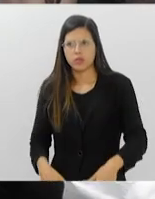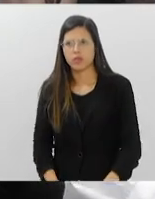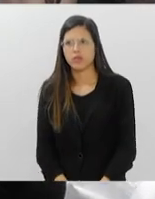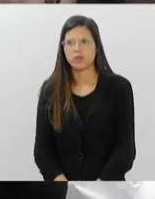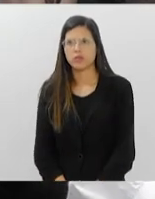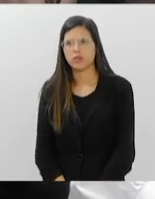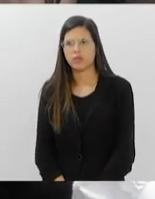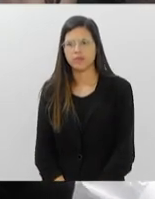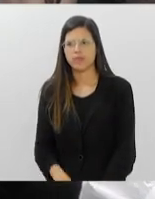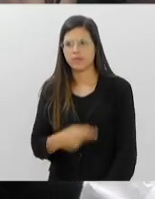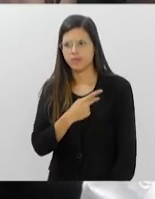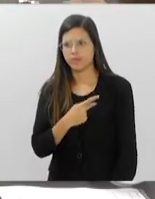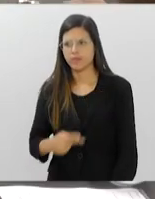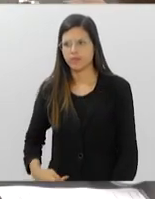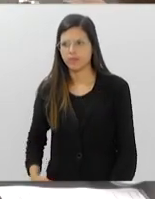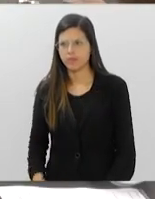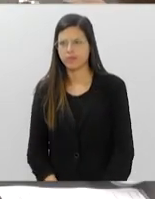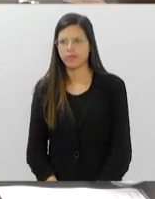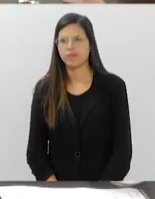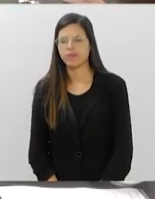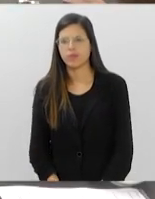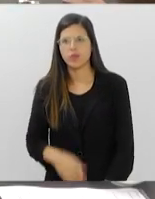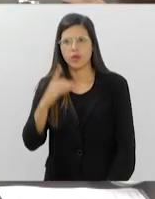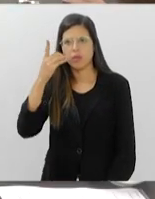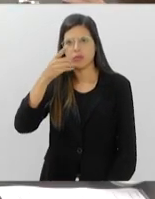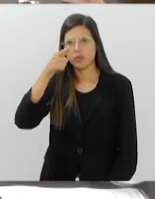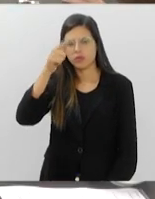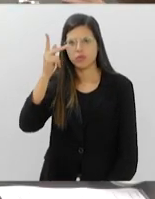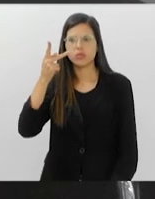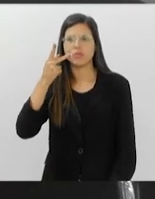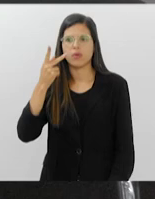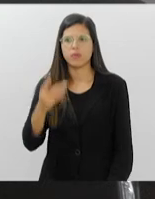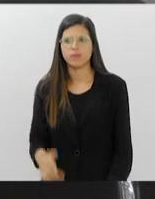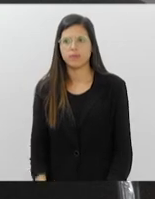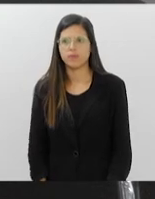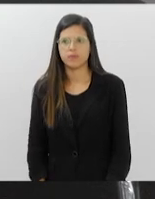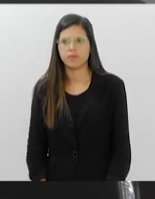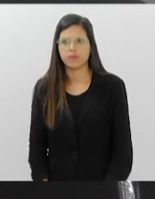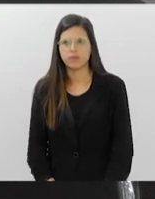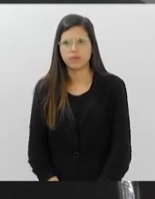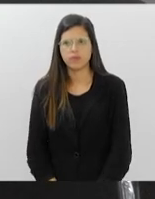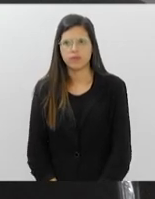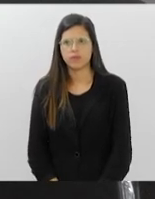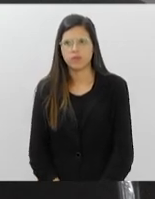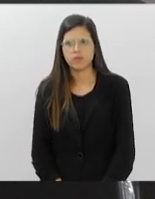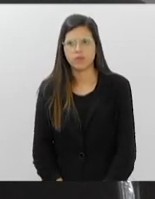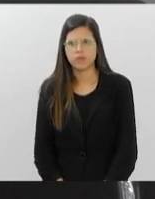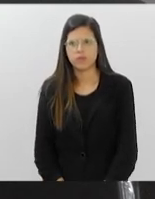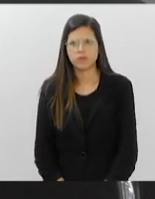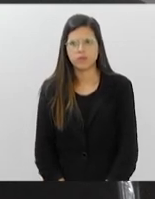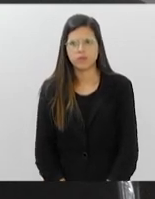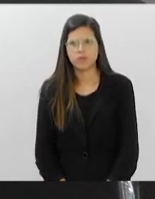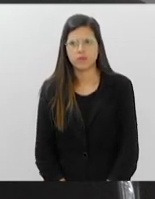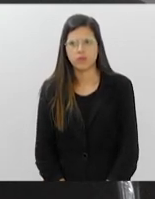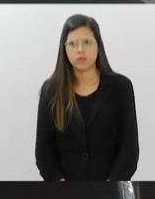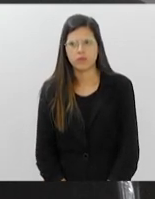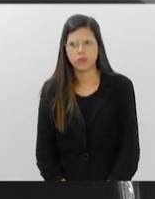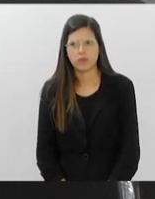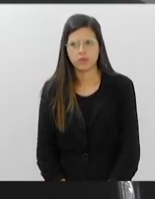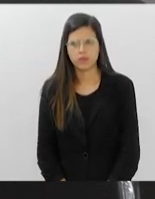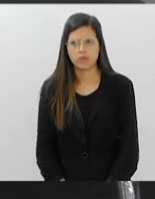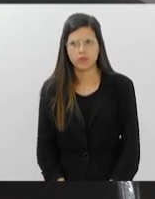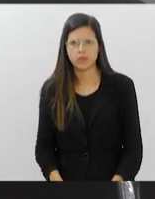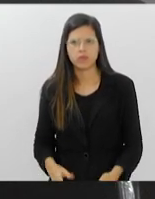presidente. Presidente. Deputado Luiz Paulo. Eu acho que, ouvindo aqui a fala da deputada